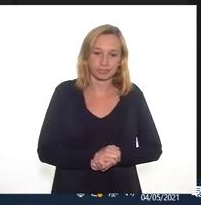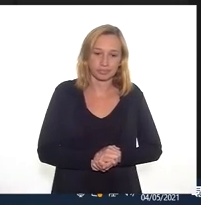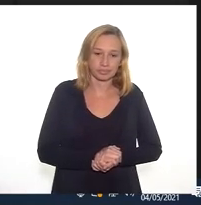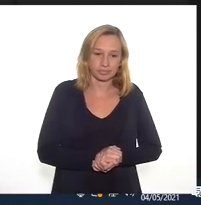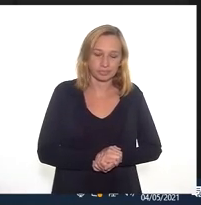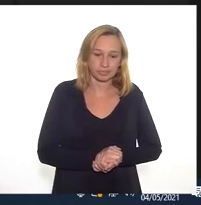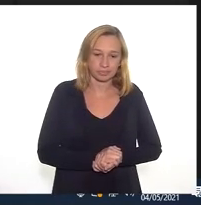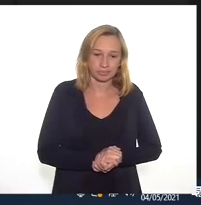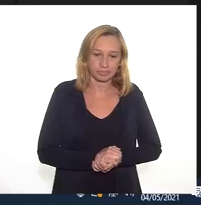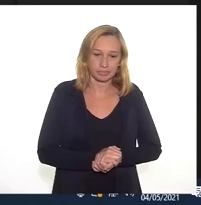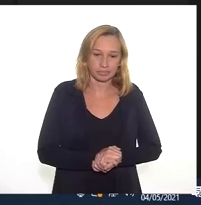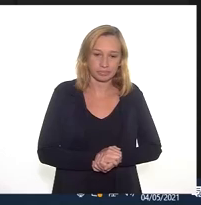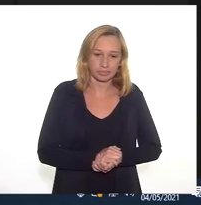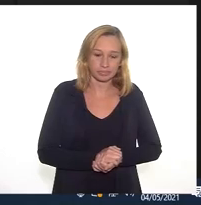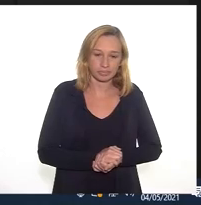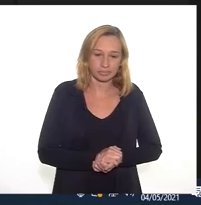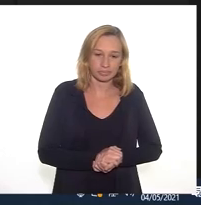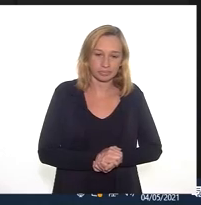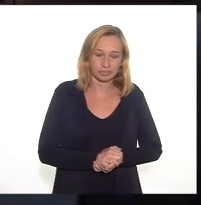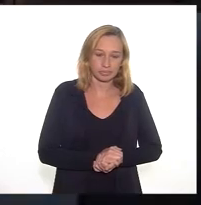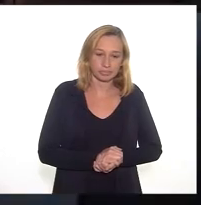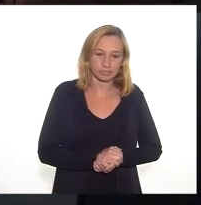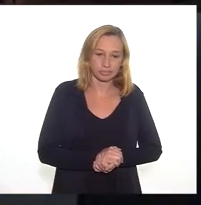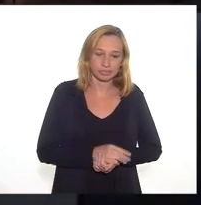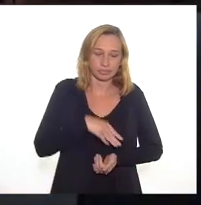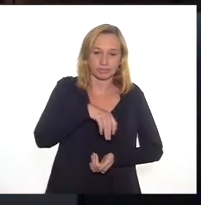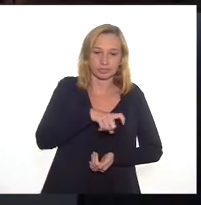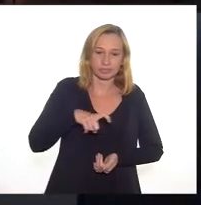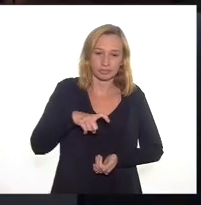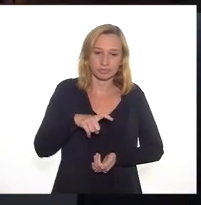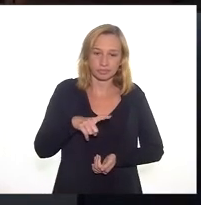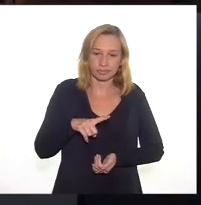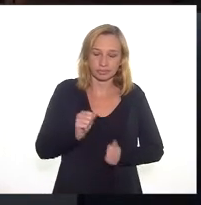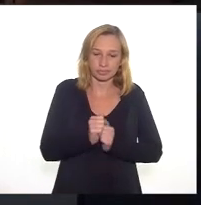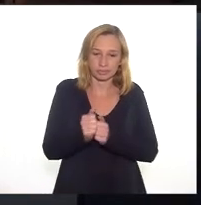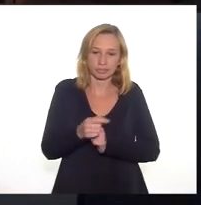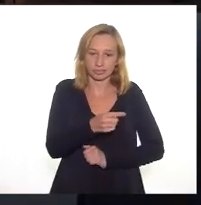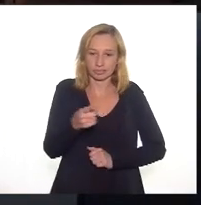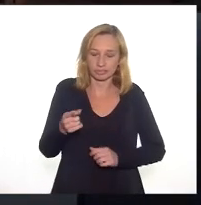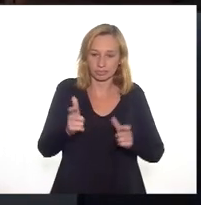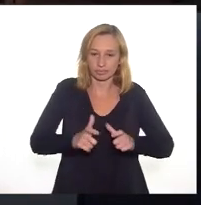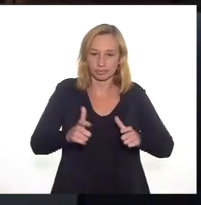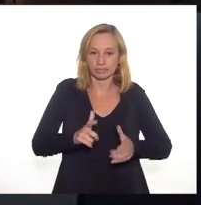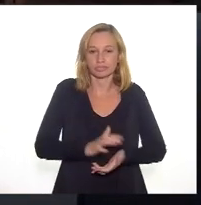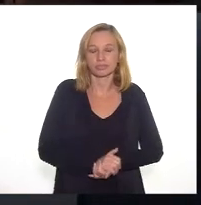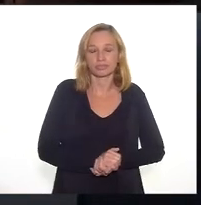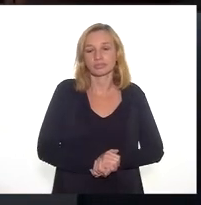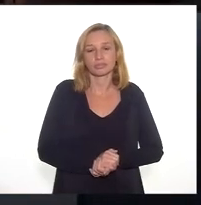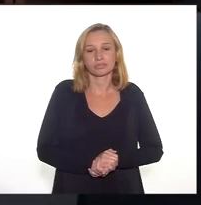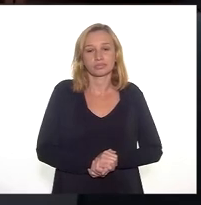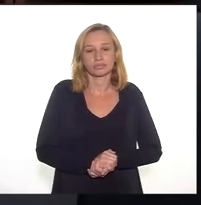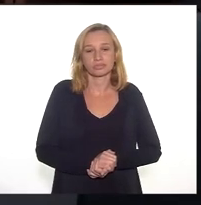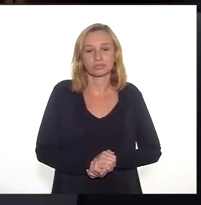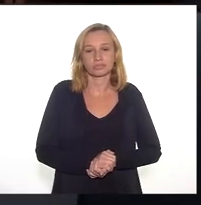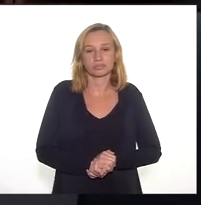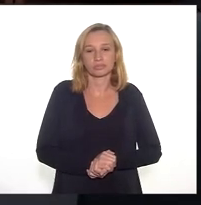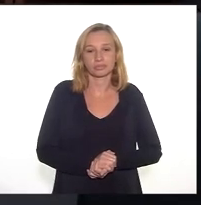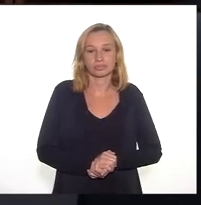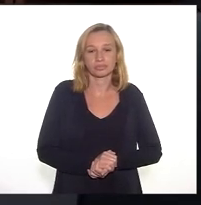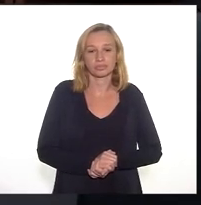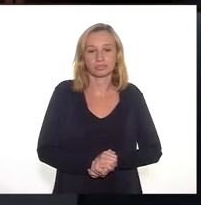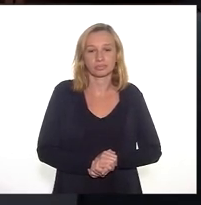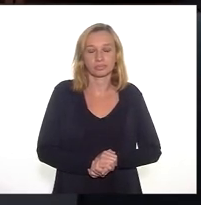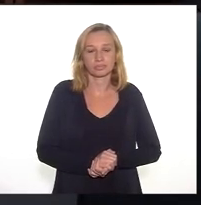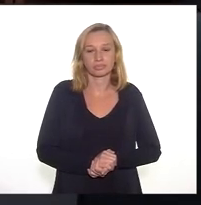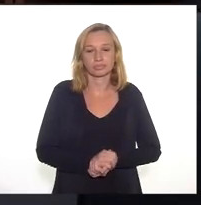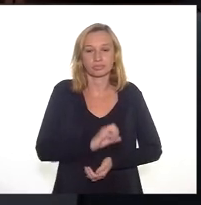Presidente. Oi, onde será esse futebol? O Max vai encaminhar aí para você o local. Oi, Mônica. Isso.